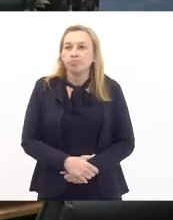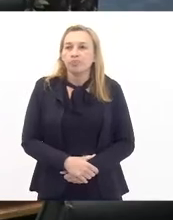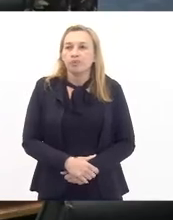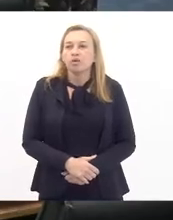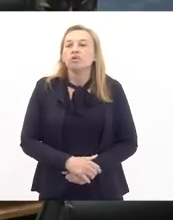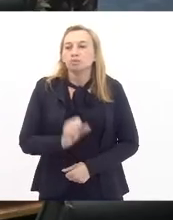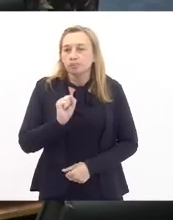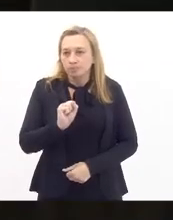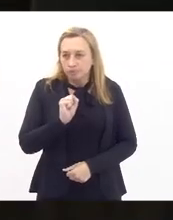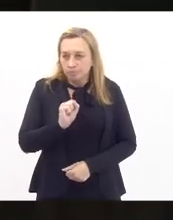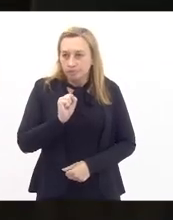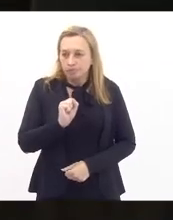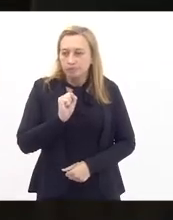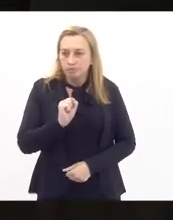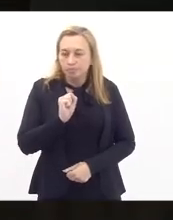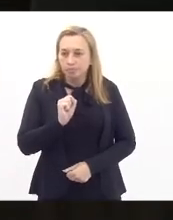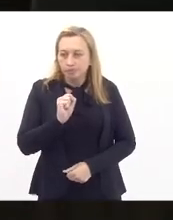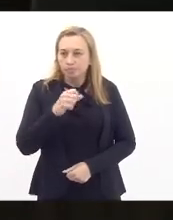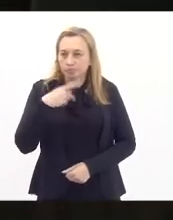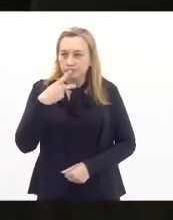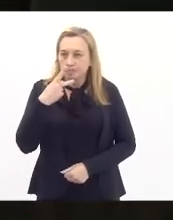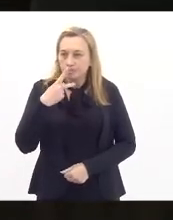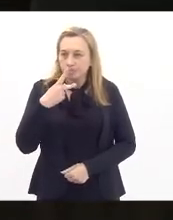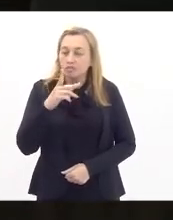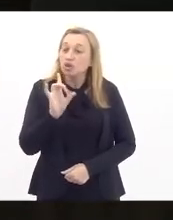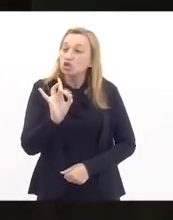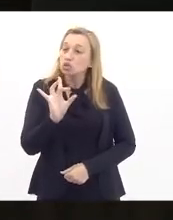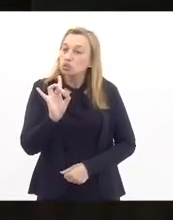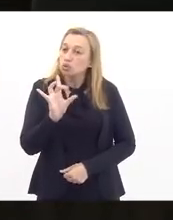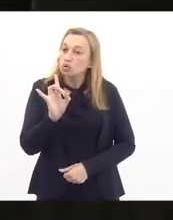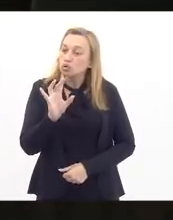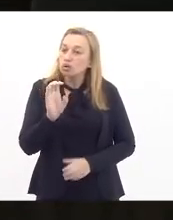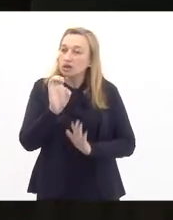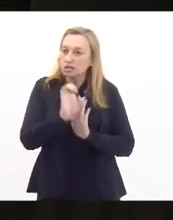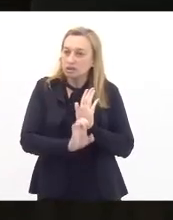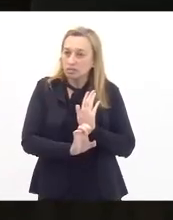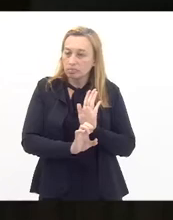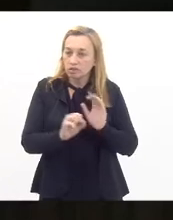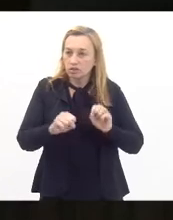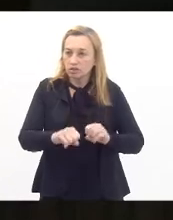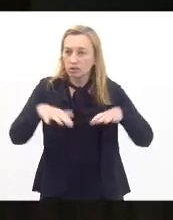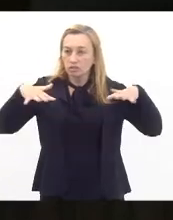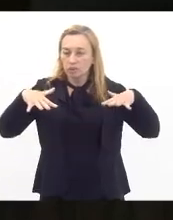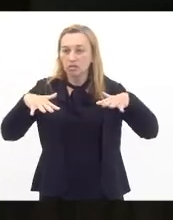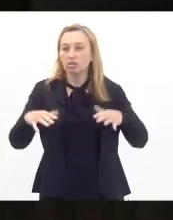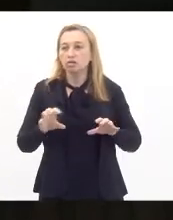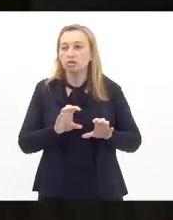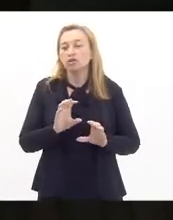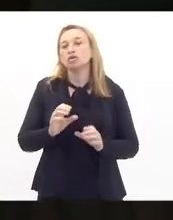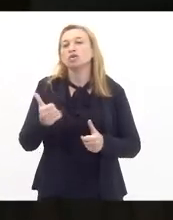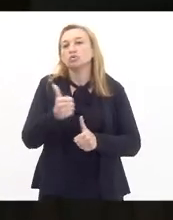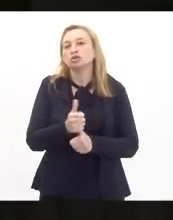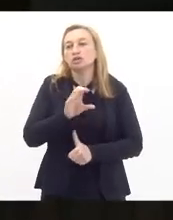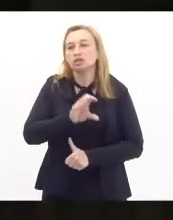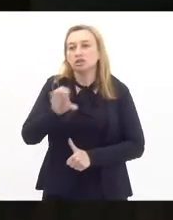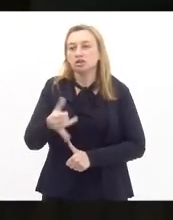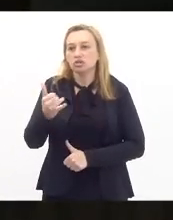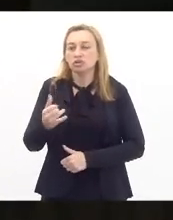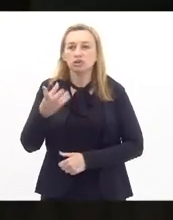e ele pode pode dar aparecer porque é só as emendas de plenário substitutiva da ccj